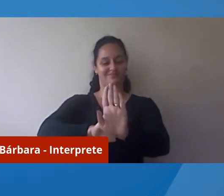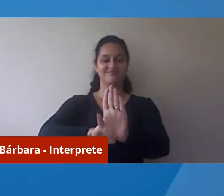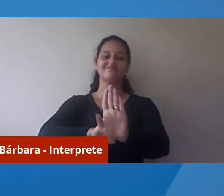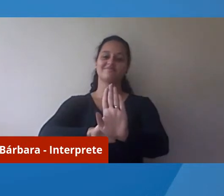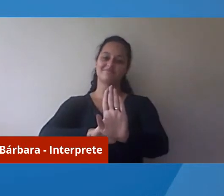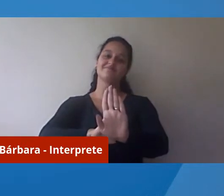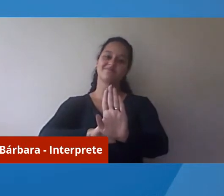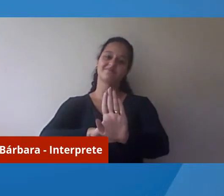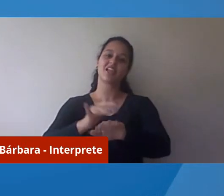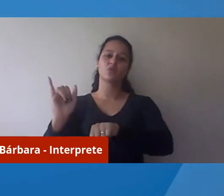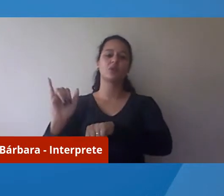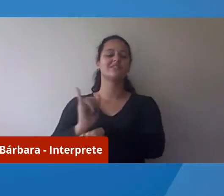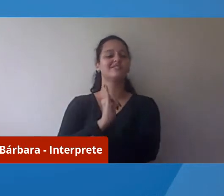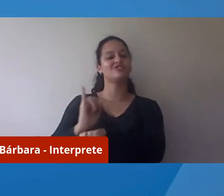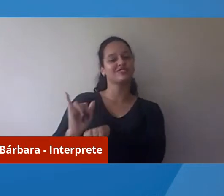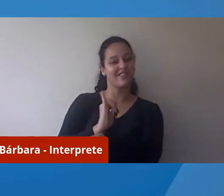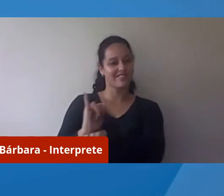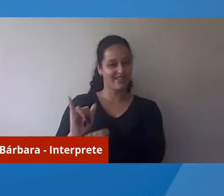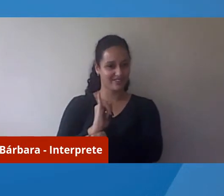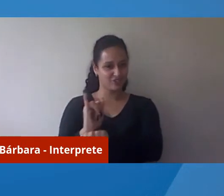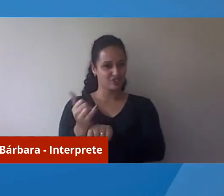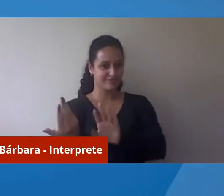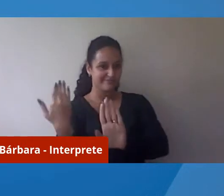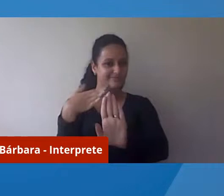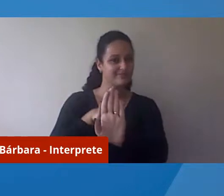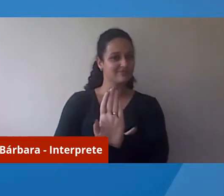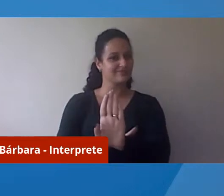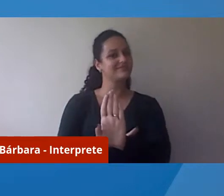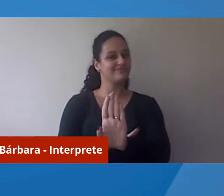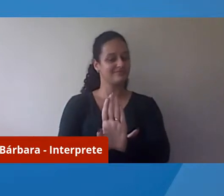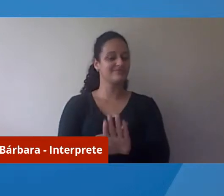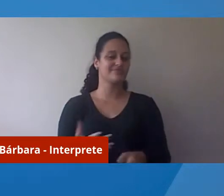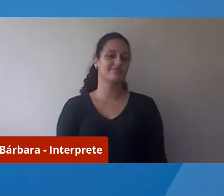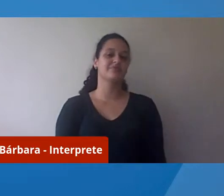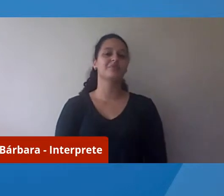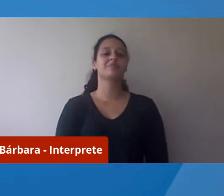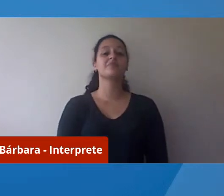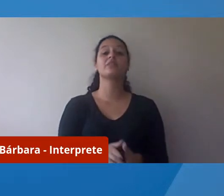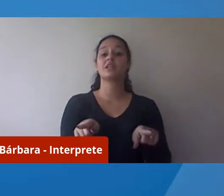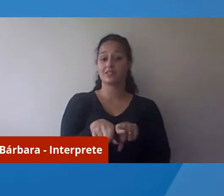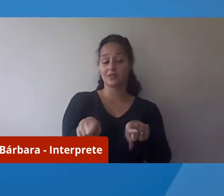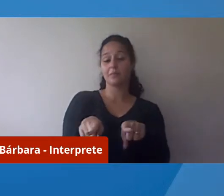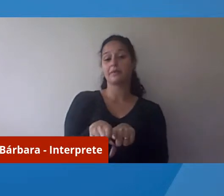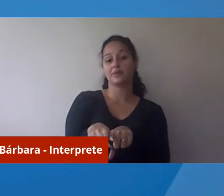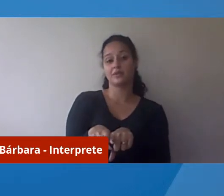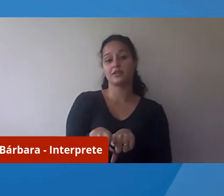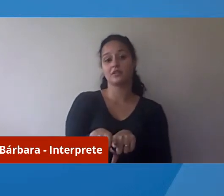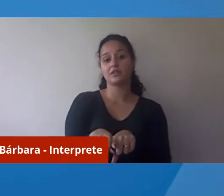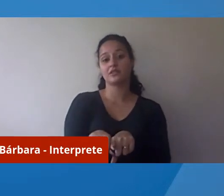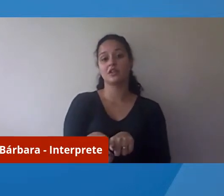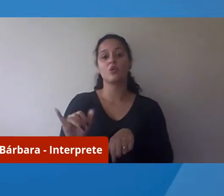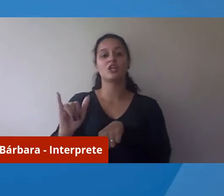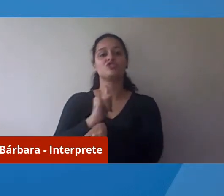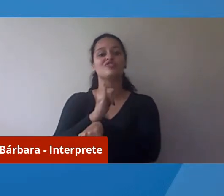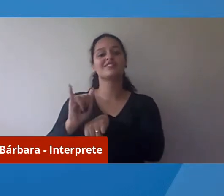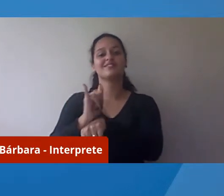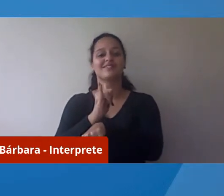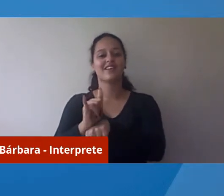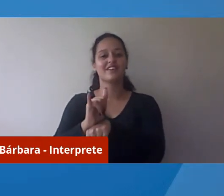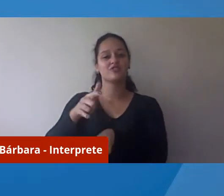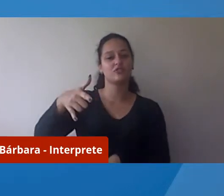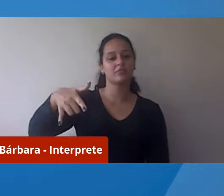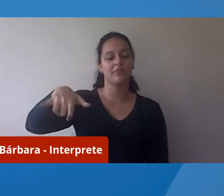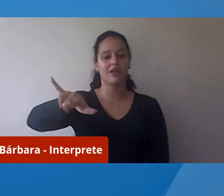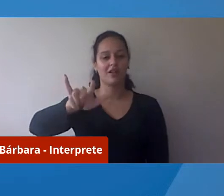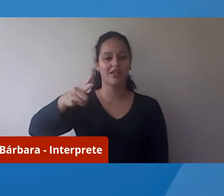de ocultação. Segundo, é uma manobra de manipulação